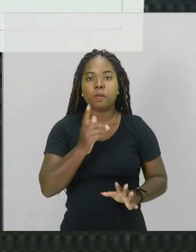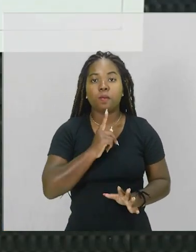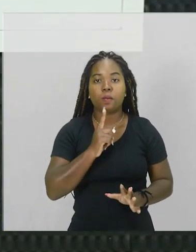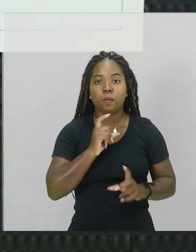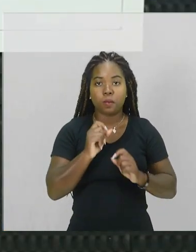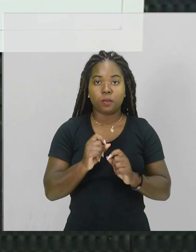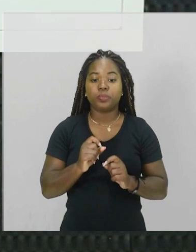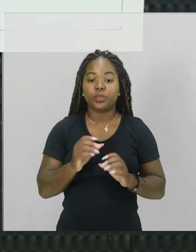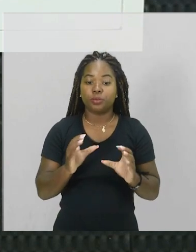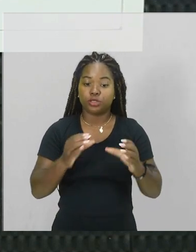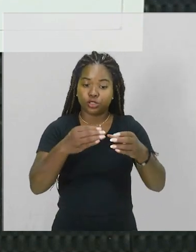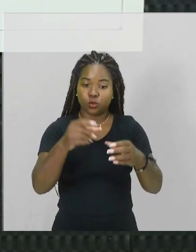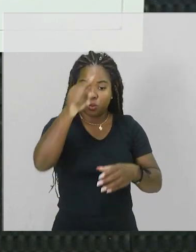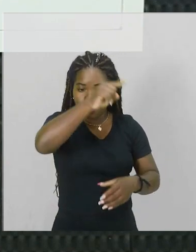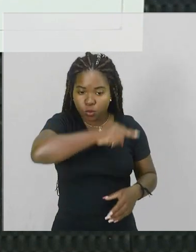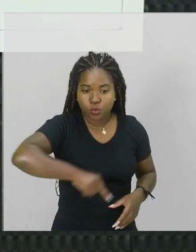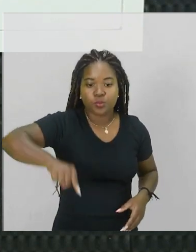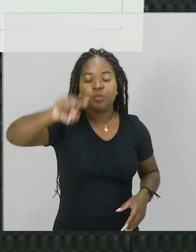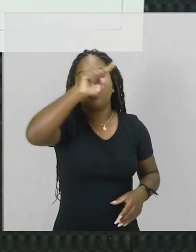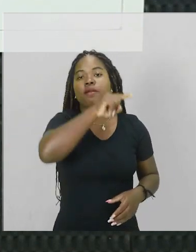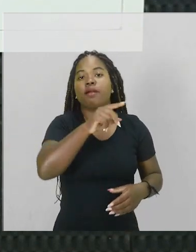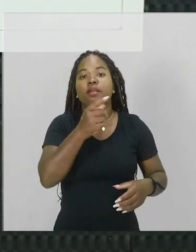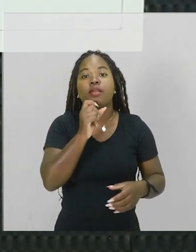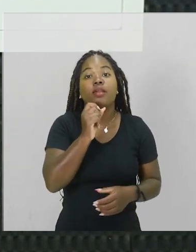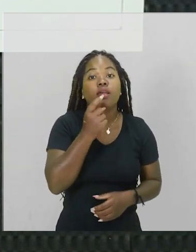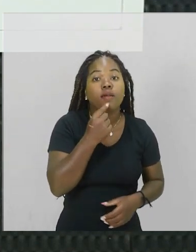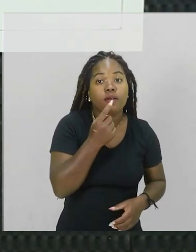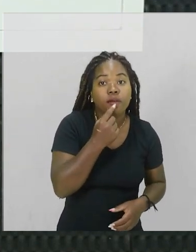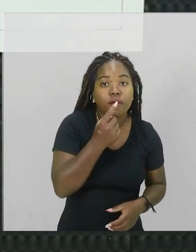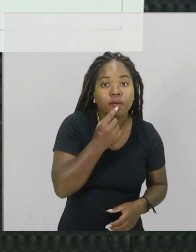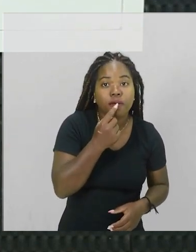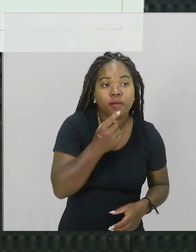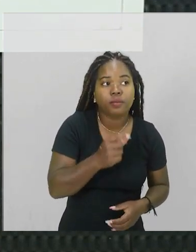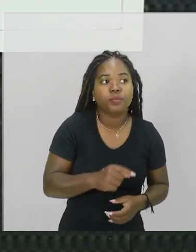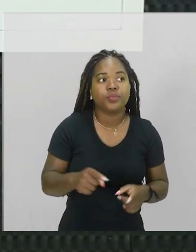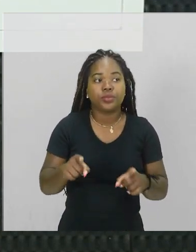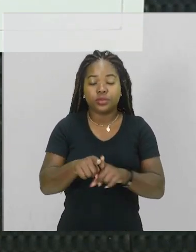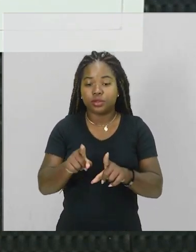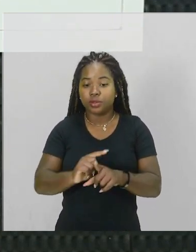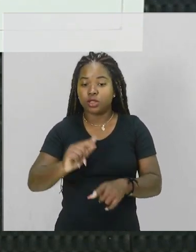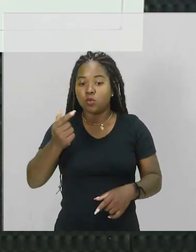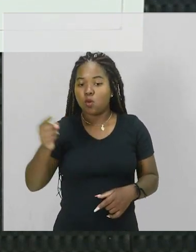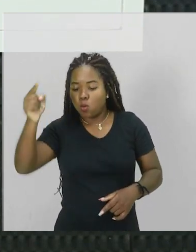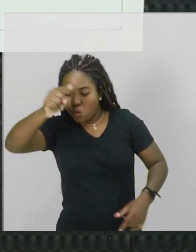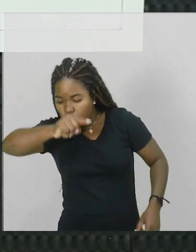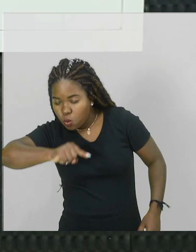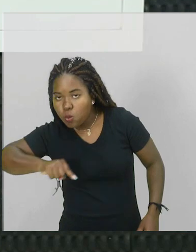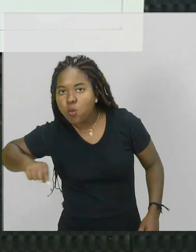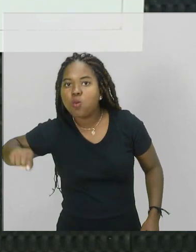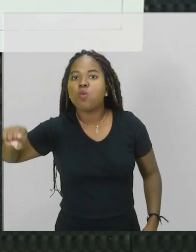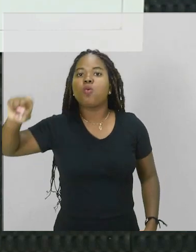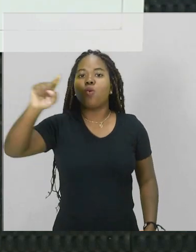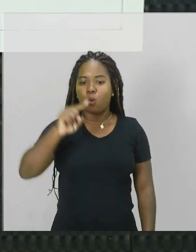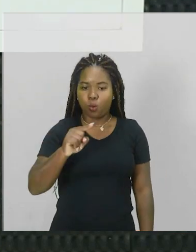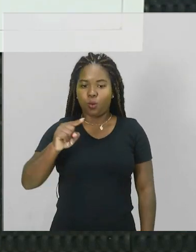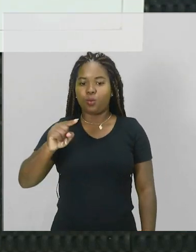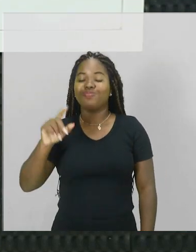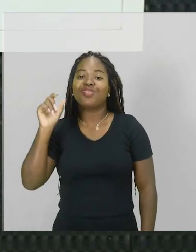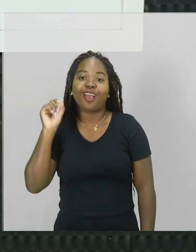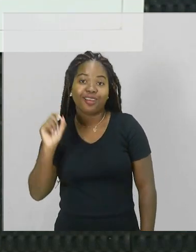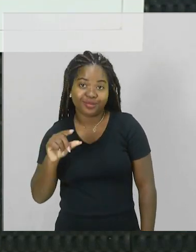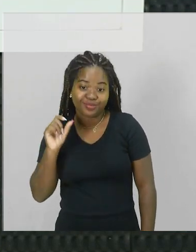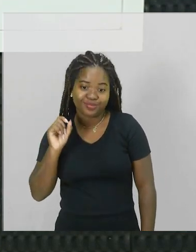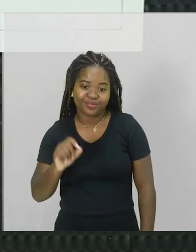esse grande grupo que é o vermelho. Aí nós temos aqui esse grande grupo que é do